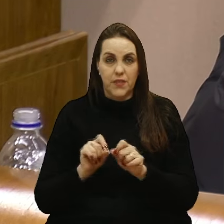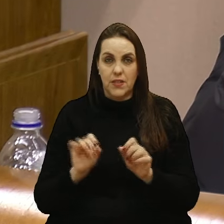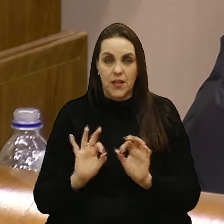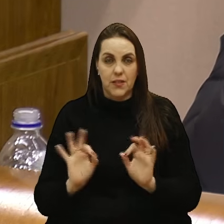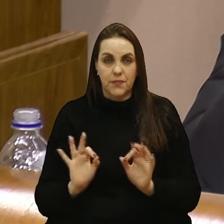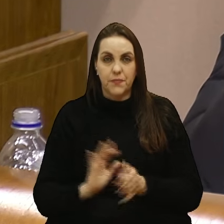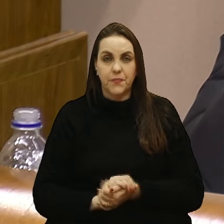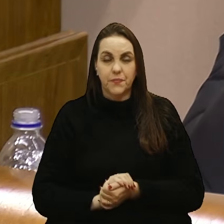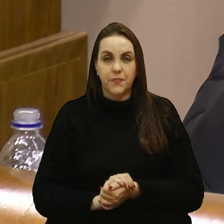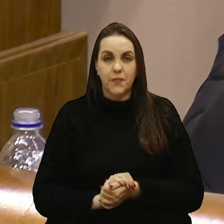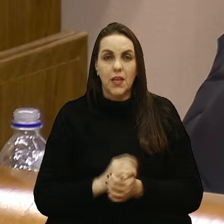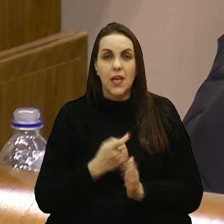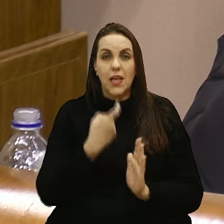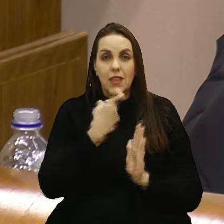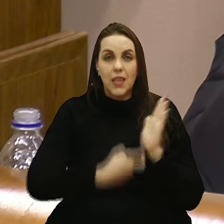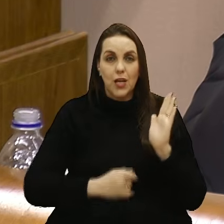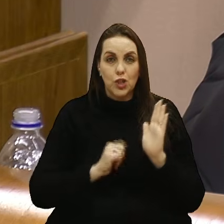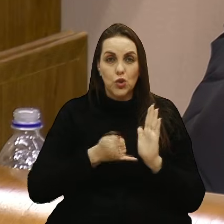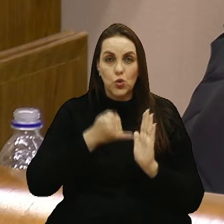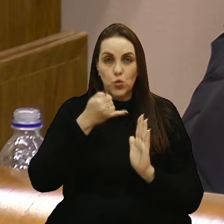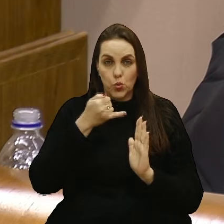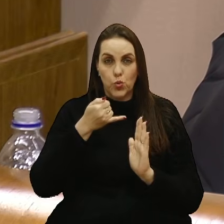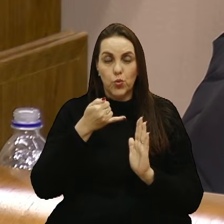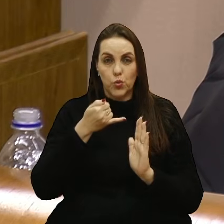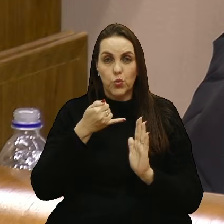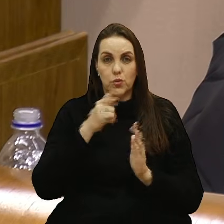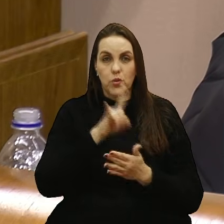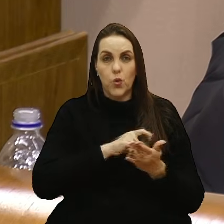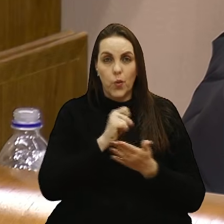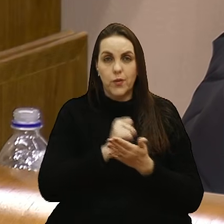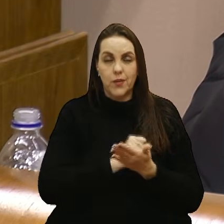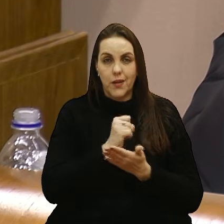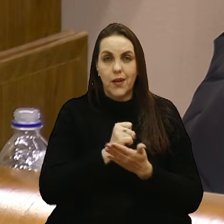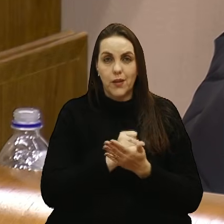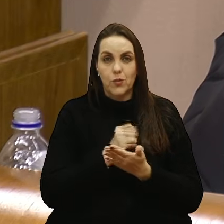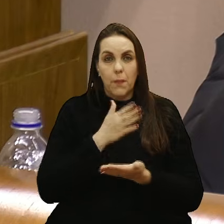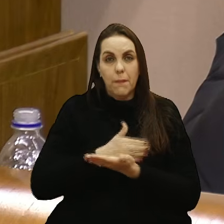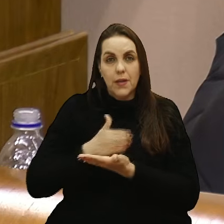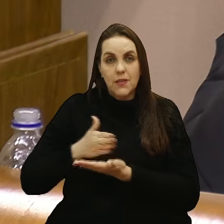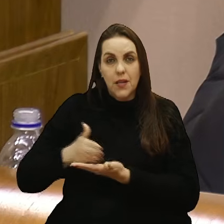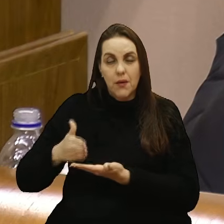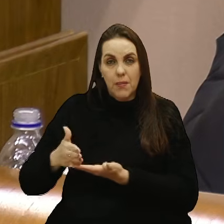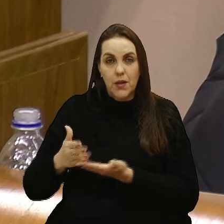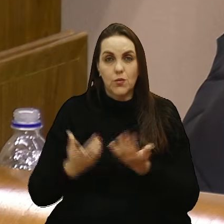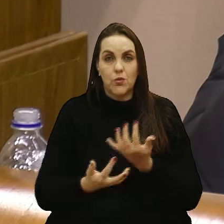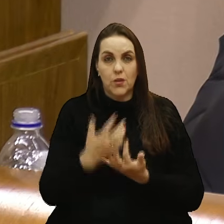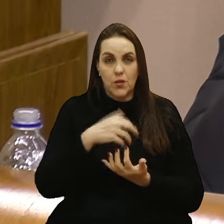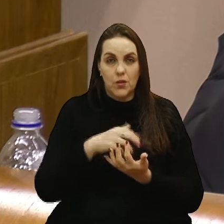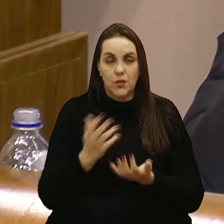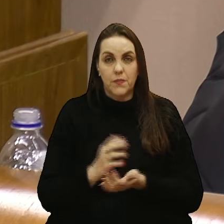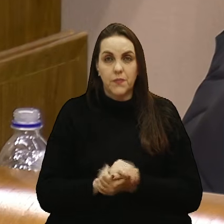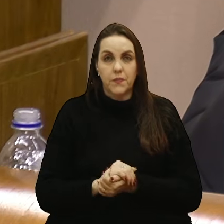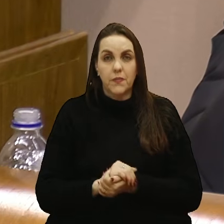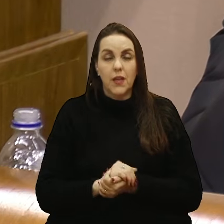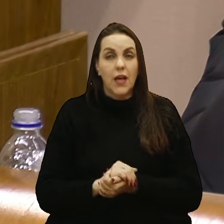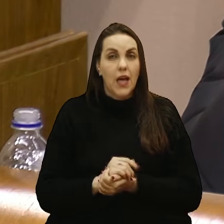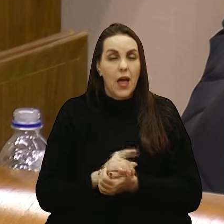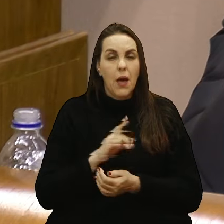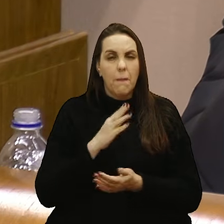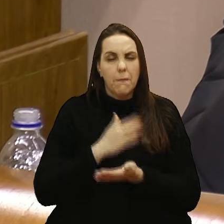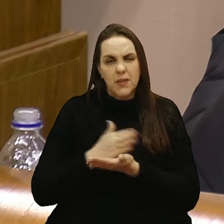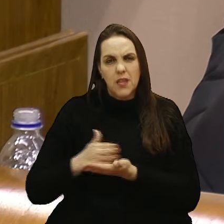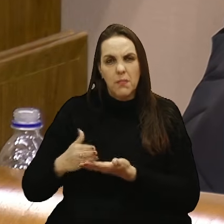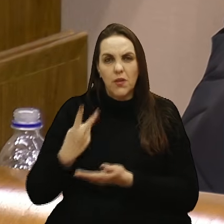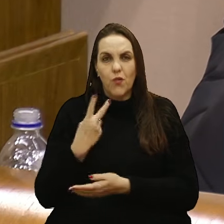A taxa de juros de incidência sobre o contrato, o parcelamento da companhia. Bem, os parcelamentos é 20%